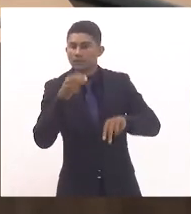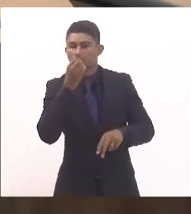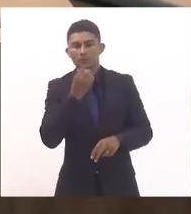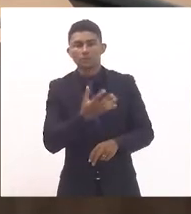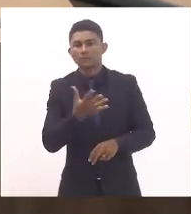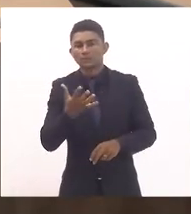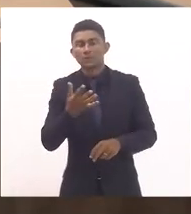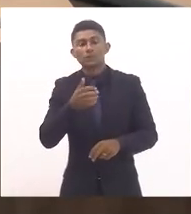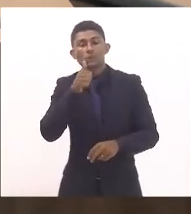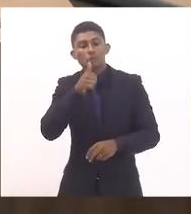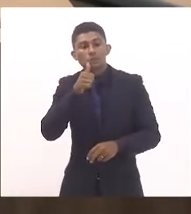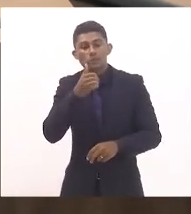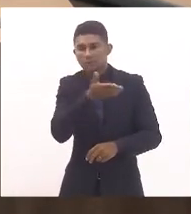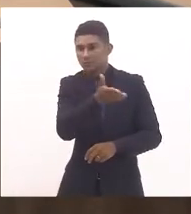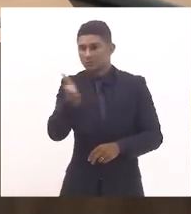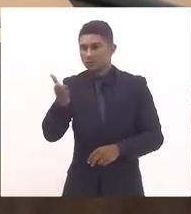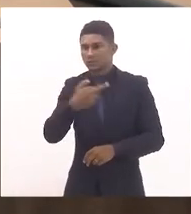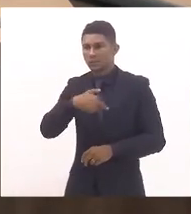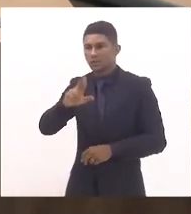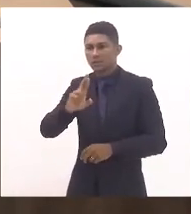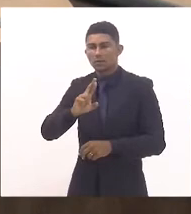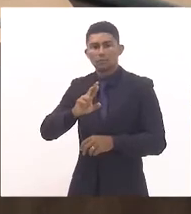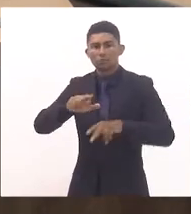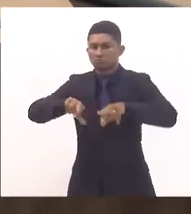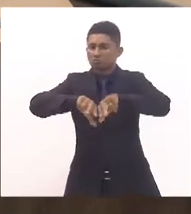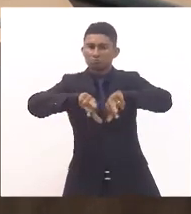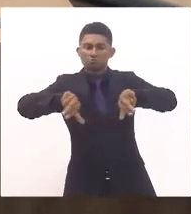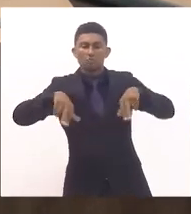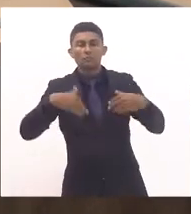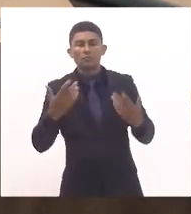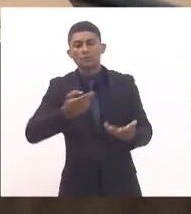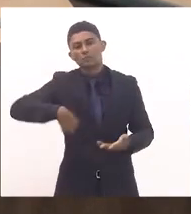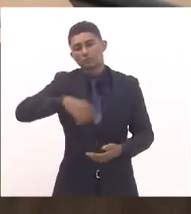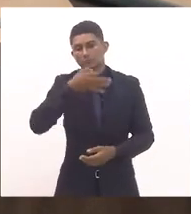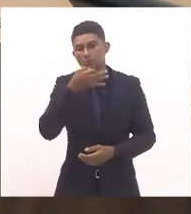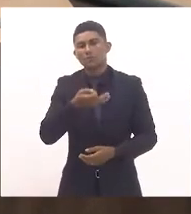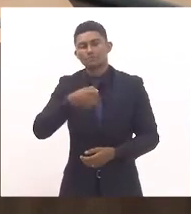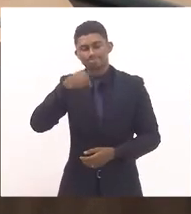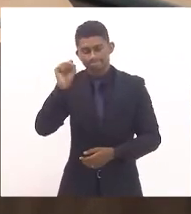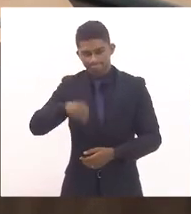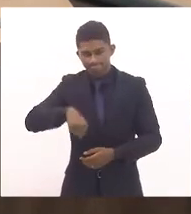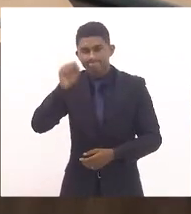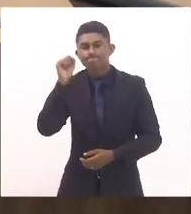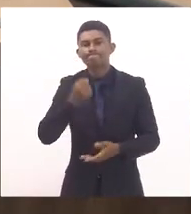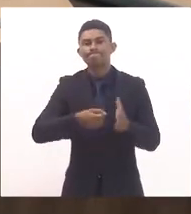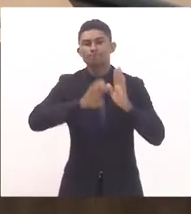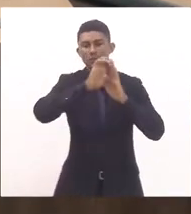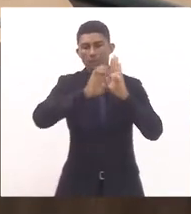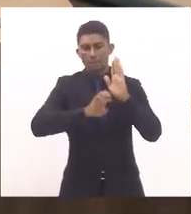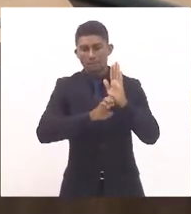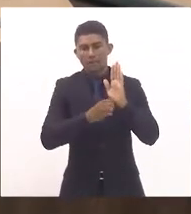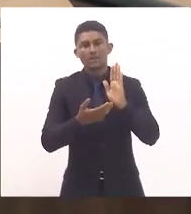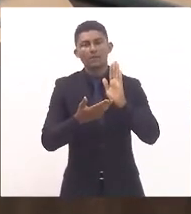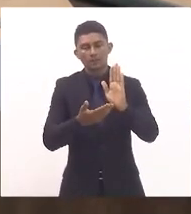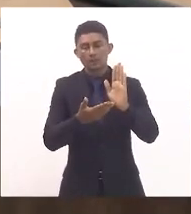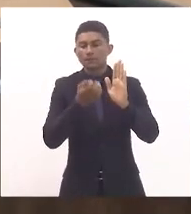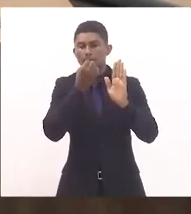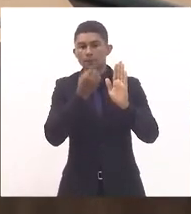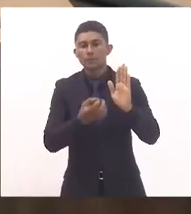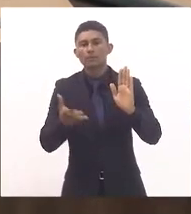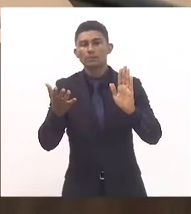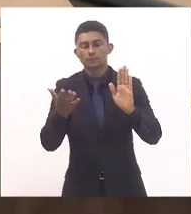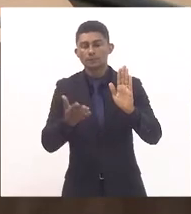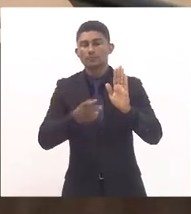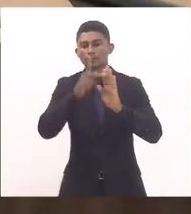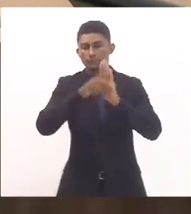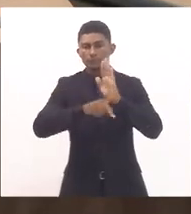mais diversas manifestações religiosas, é favorável com essa emenda que pretende aperfeiçoar ainda mais